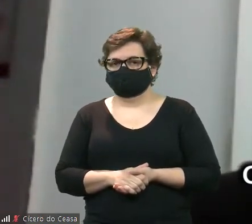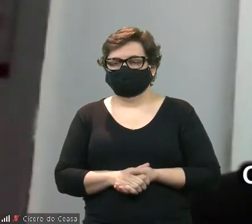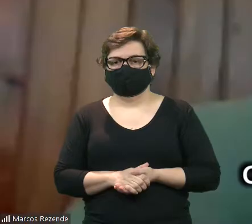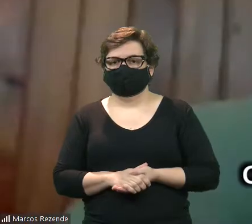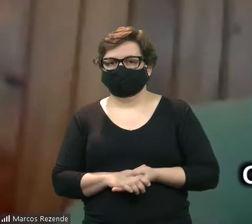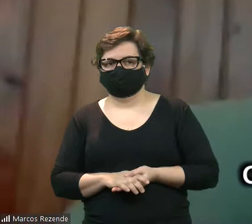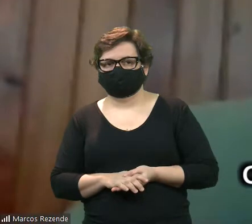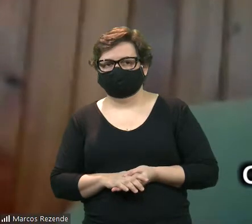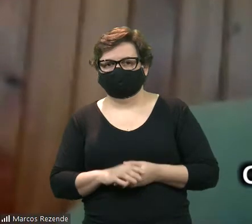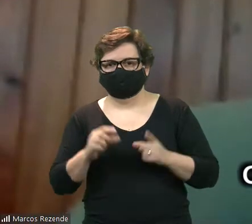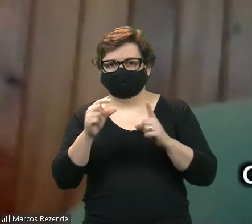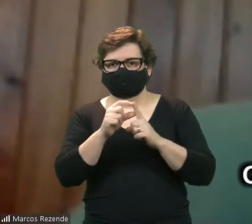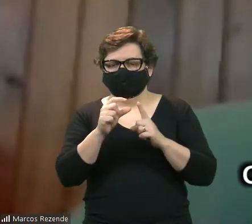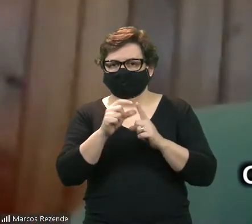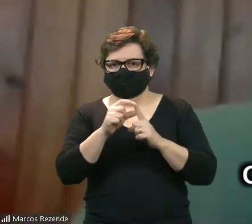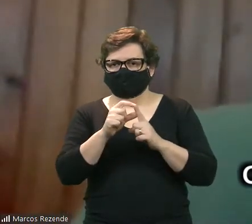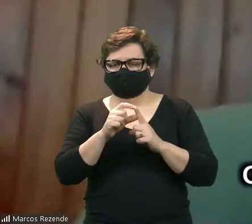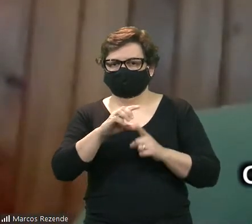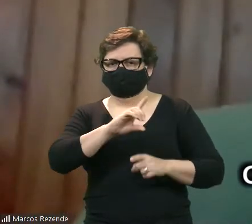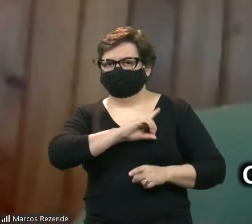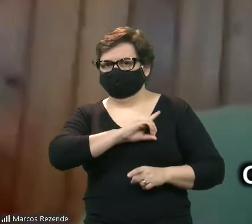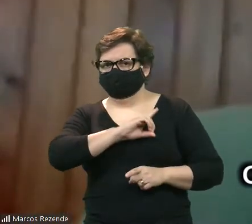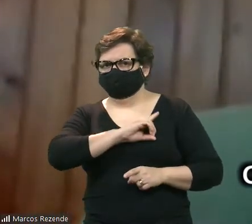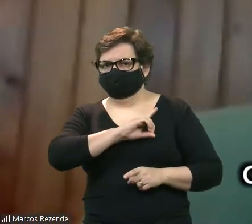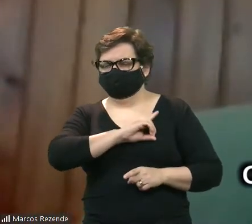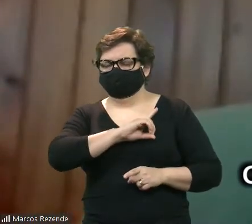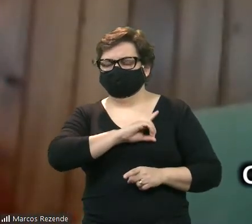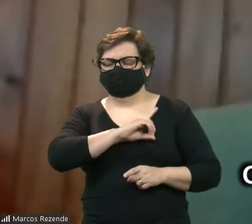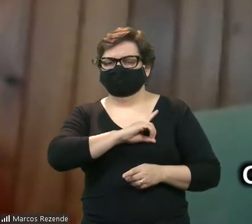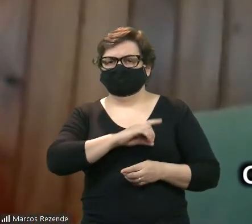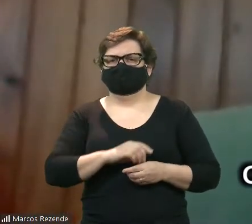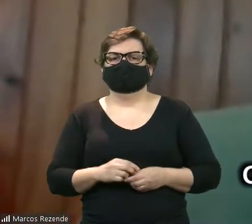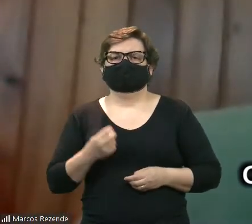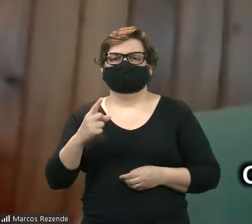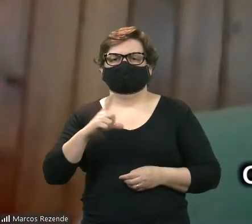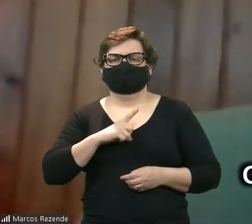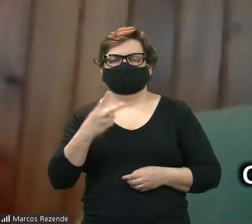Com a palavra o vereador delegado Lúcio Damasceno, que dispõe de 20 minutos.